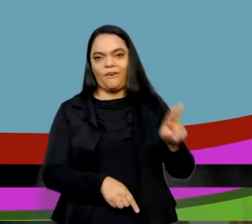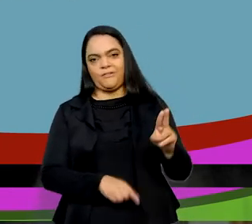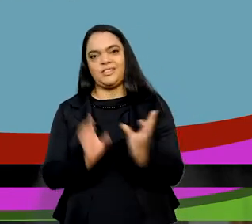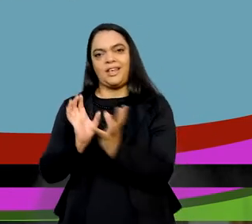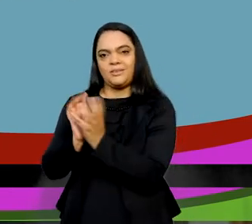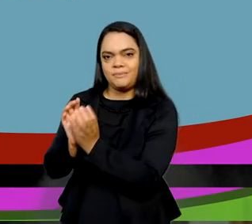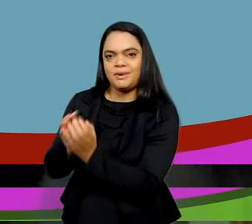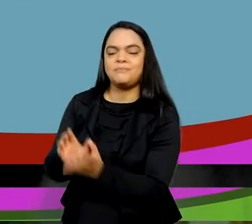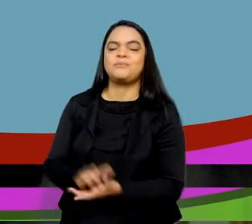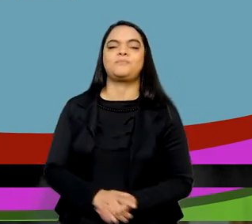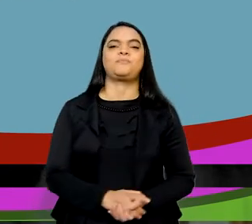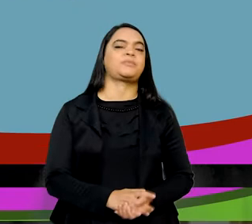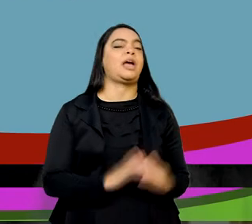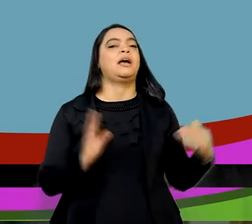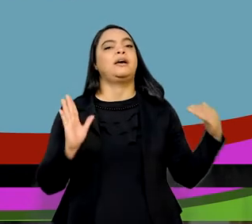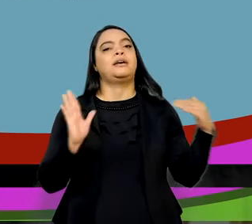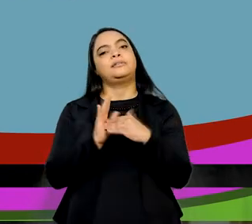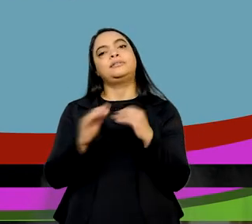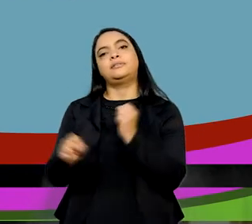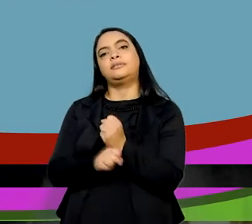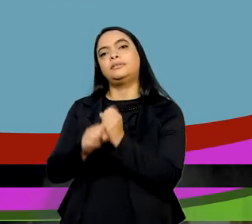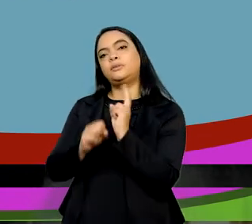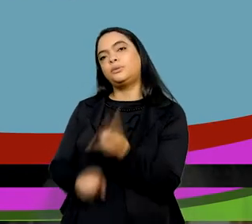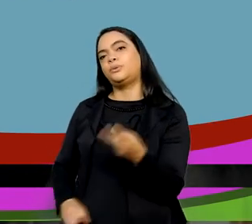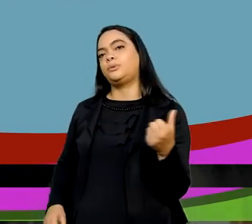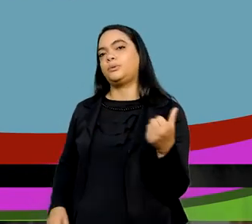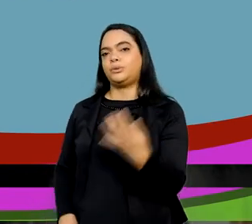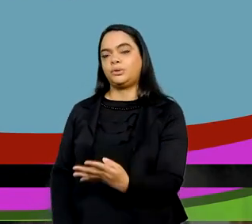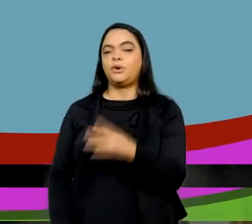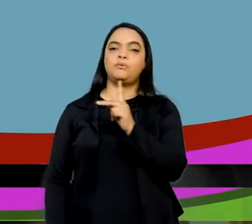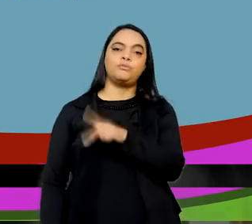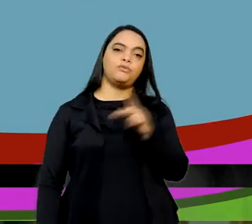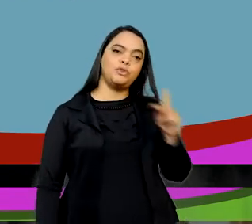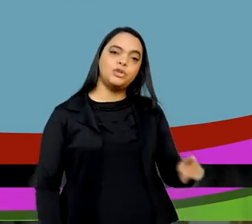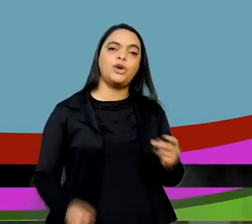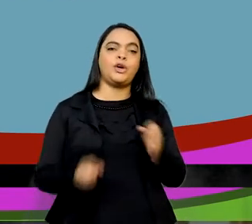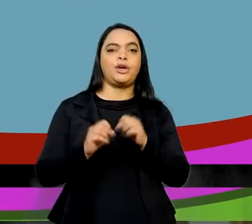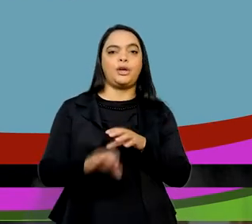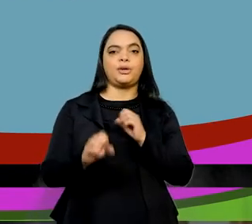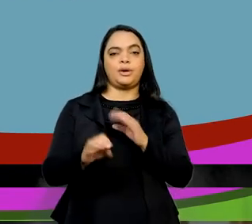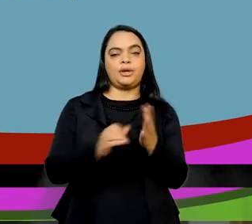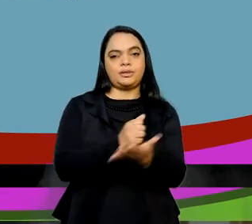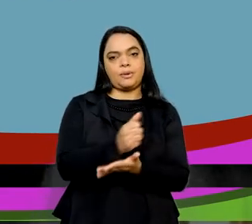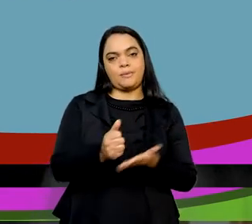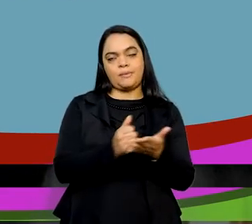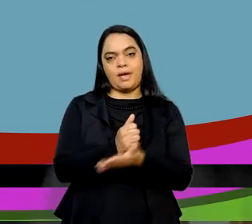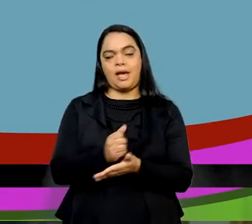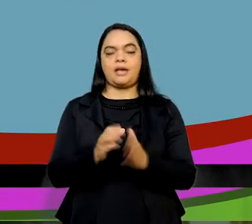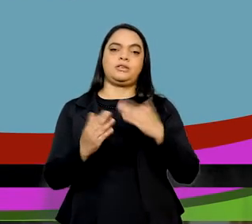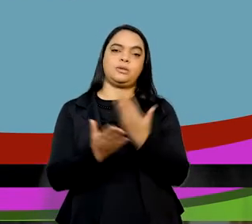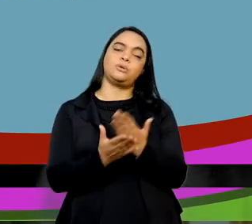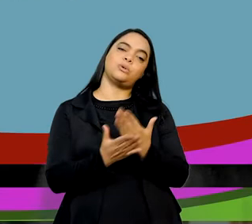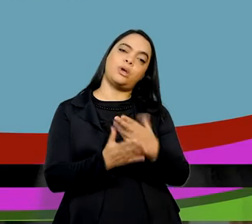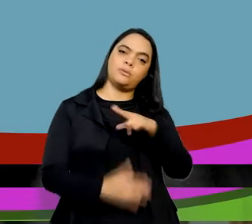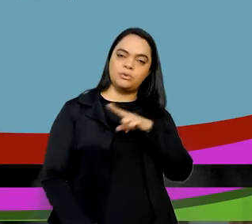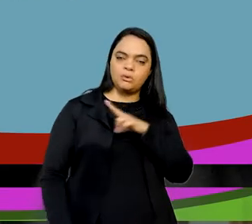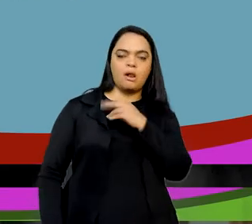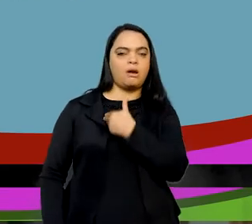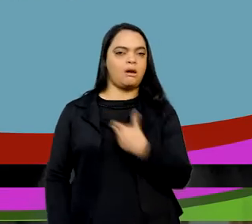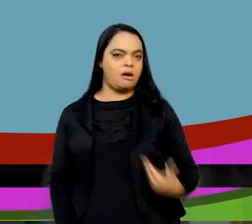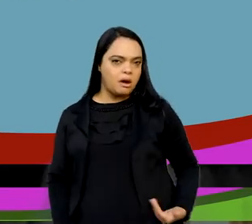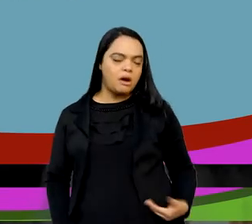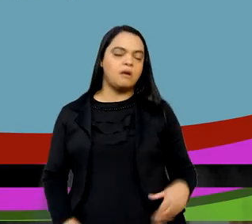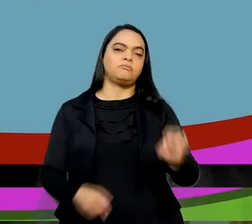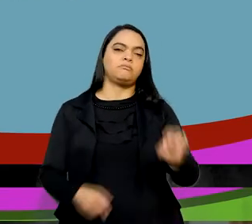universidade. Tá? Até 2014, foi professor da educação básica da rede estadual e privada do estado de